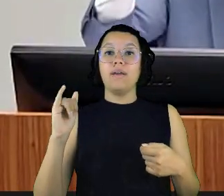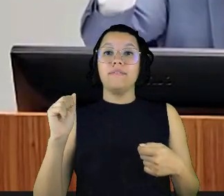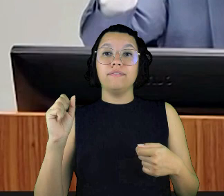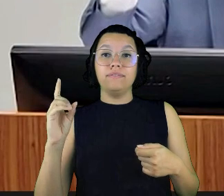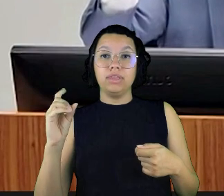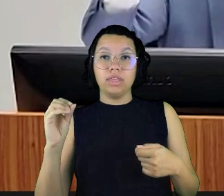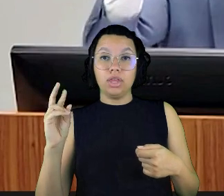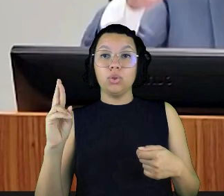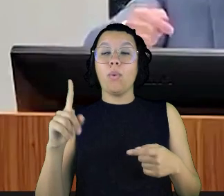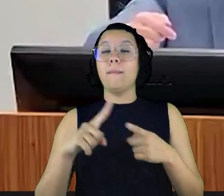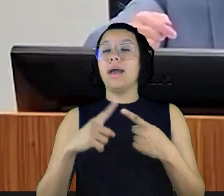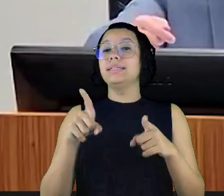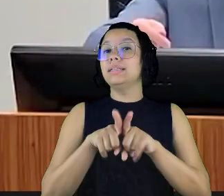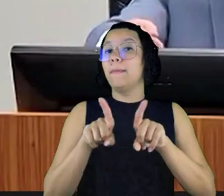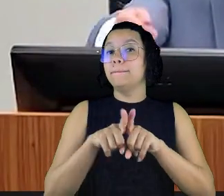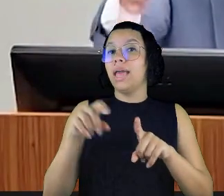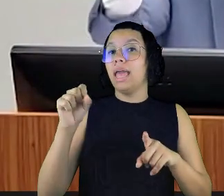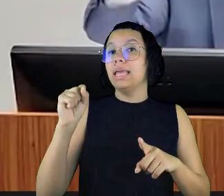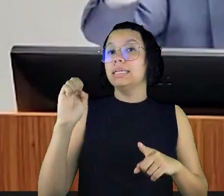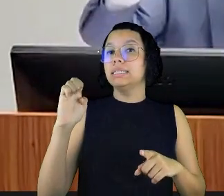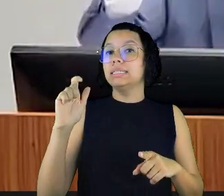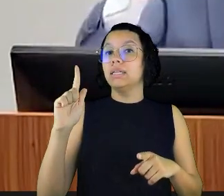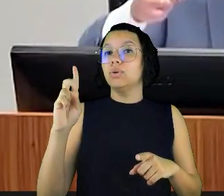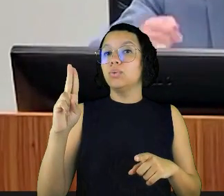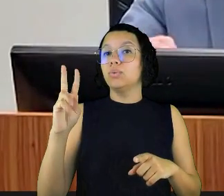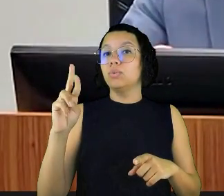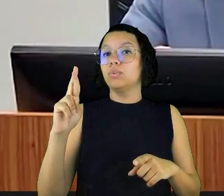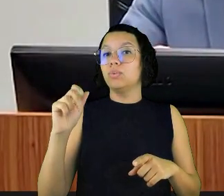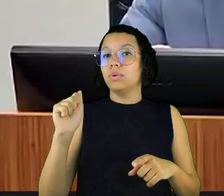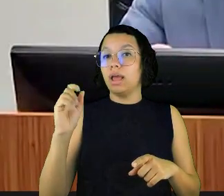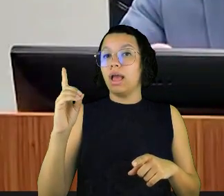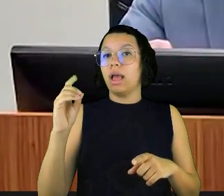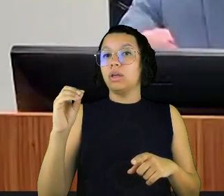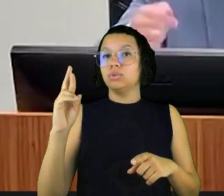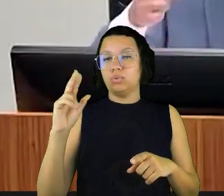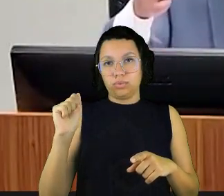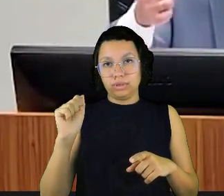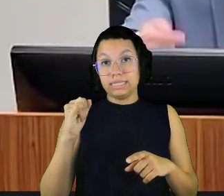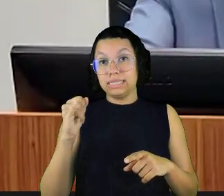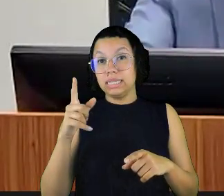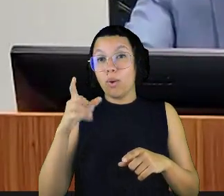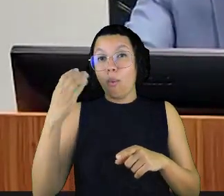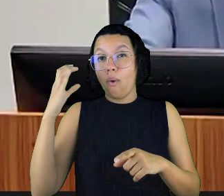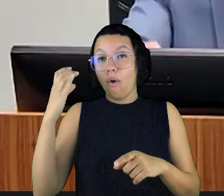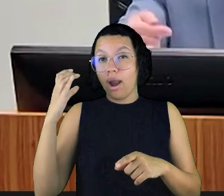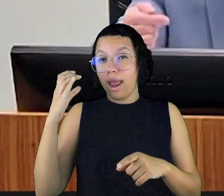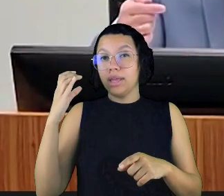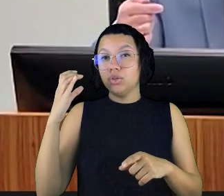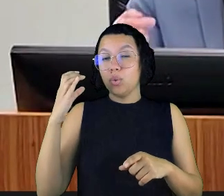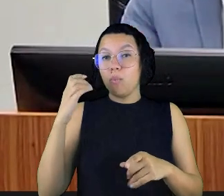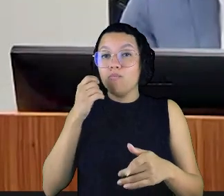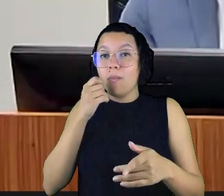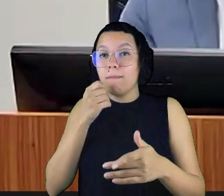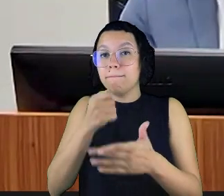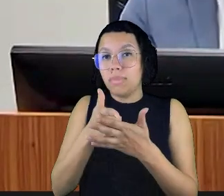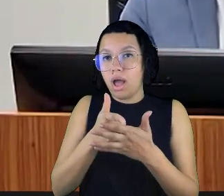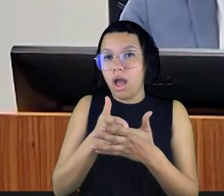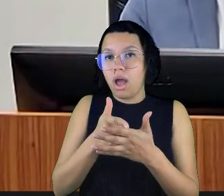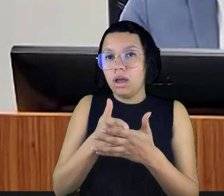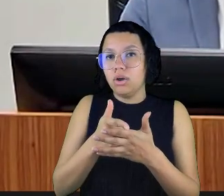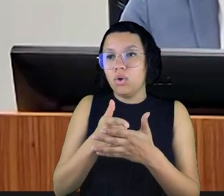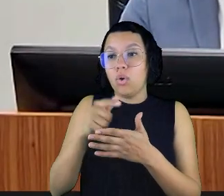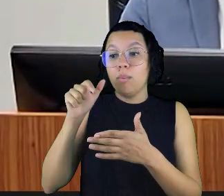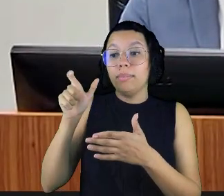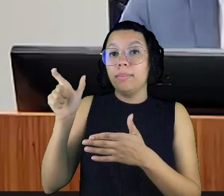se o crédito não for satisfeito pela seguradora ou pelo